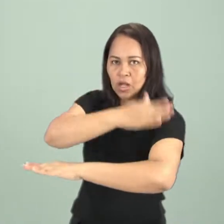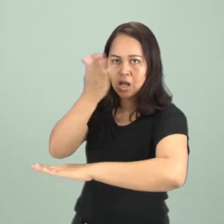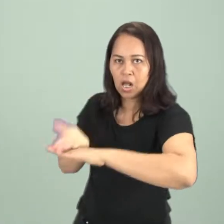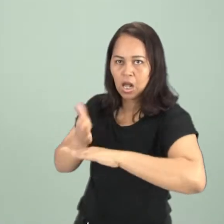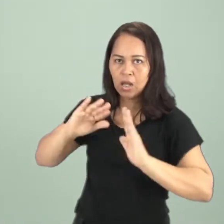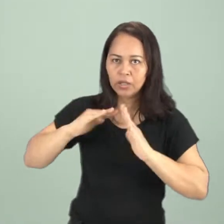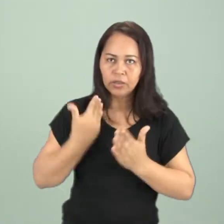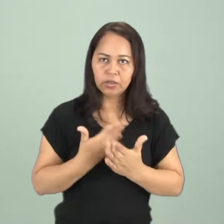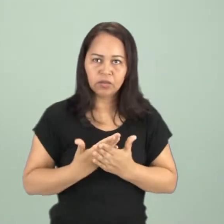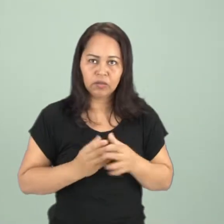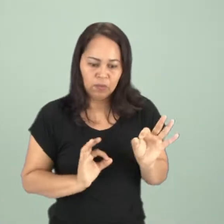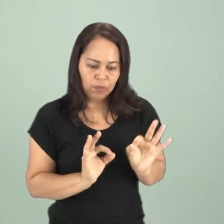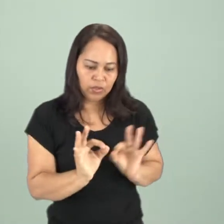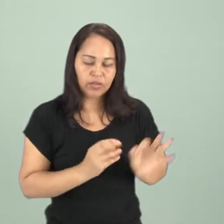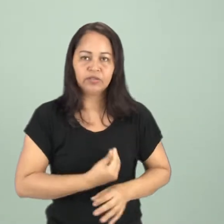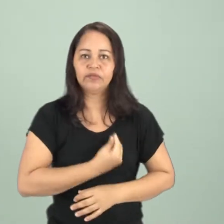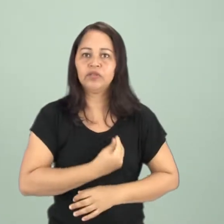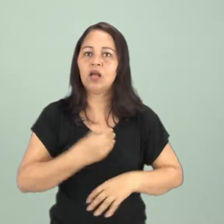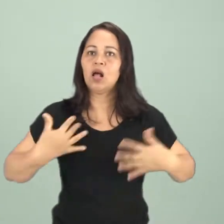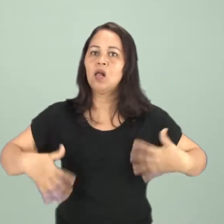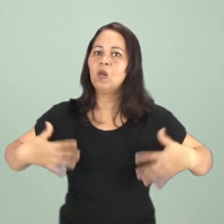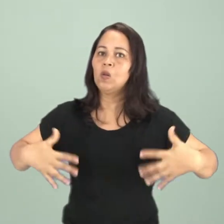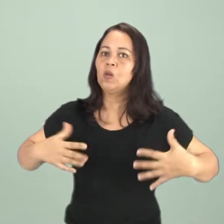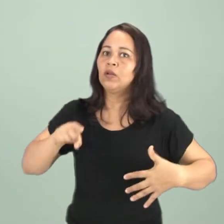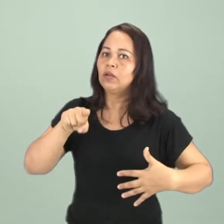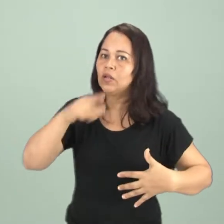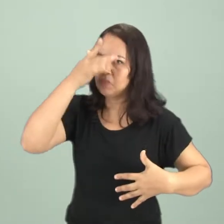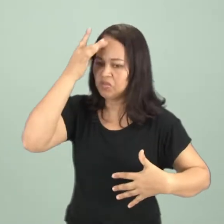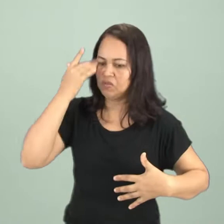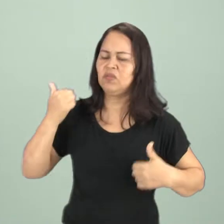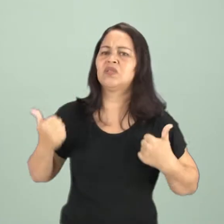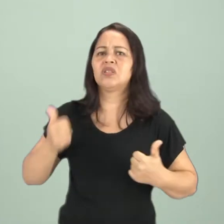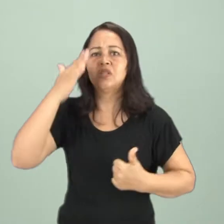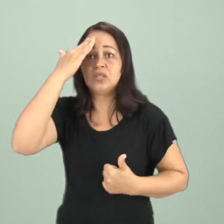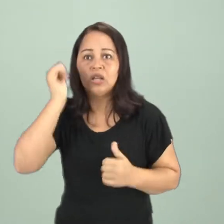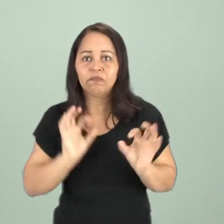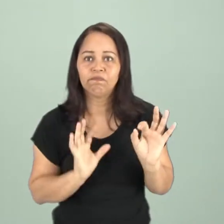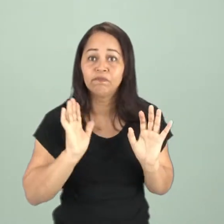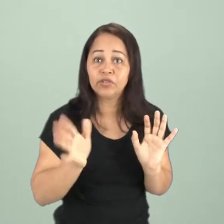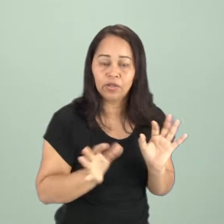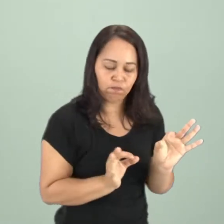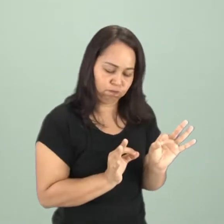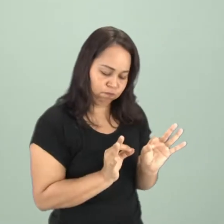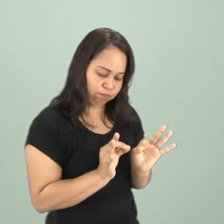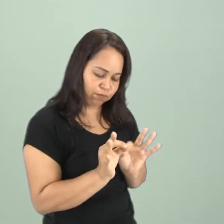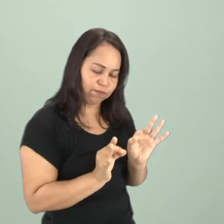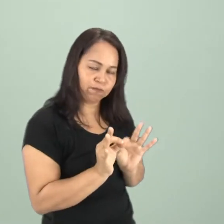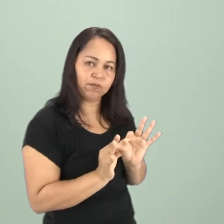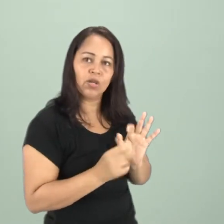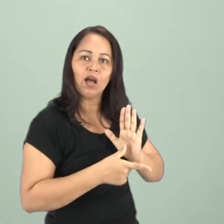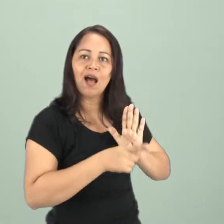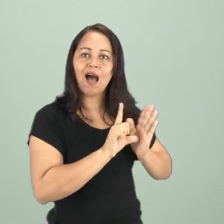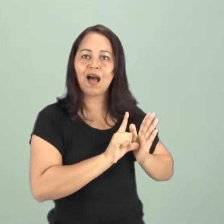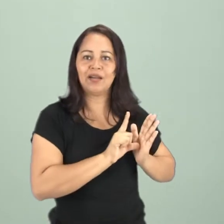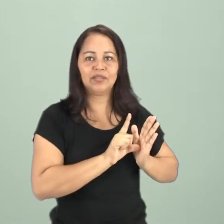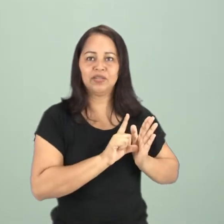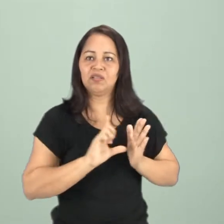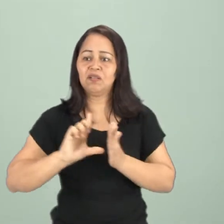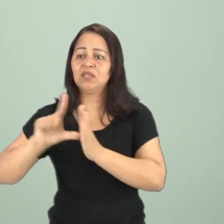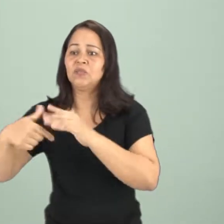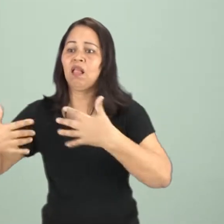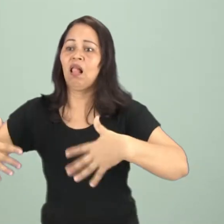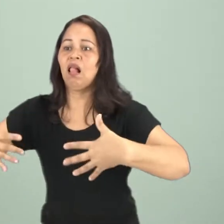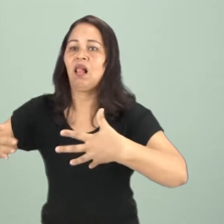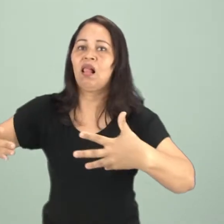que têm um projeto de vida, eu estou falando com pessoas proativas. O que são essas pessoas proativas? Pessoas proativas são aquelas pessoas que conseguem